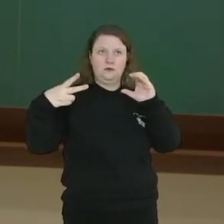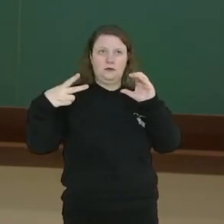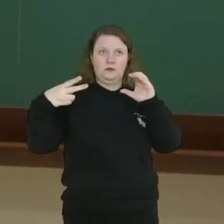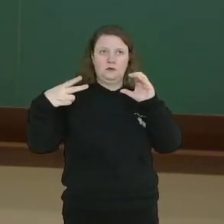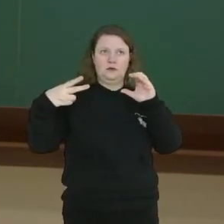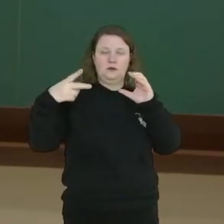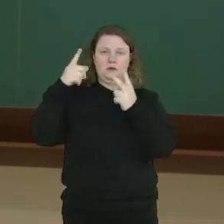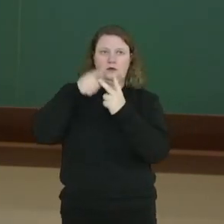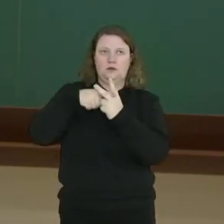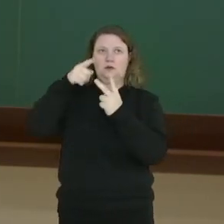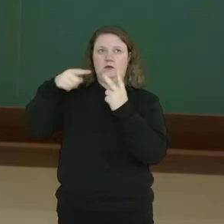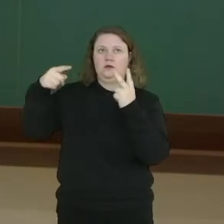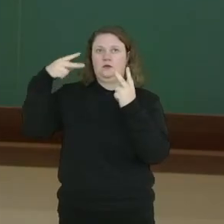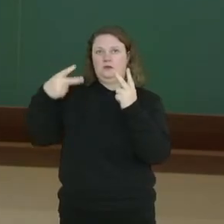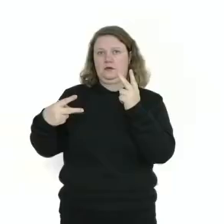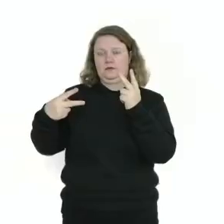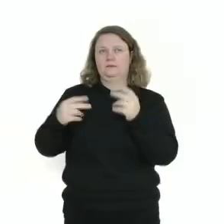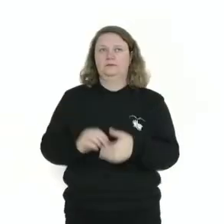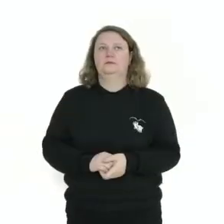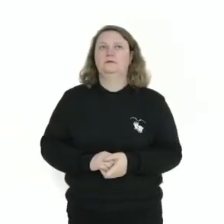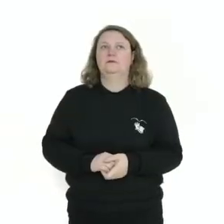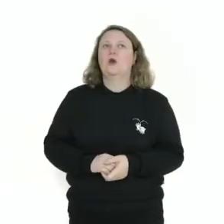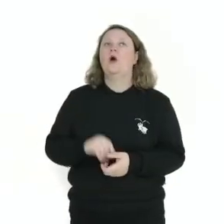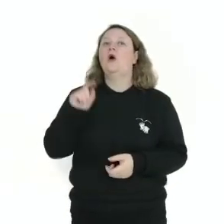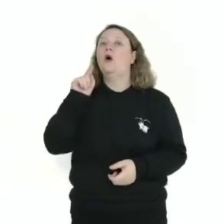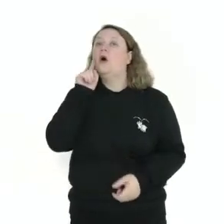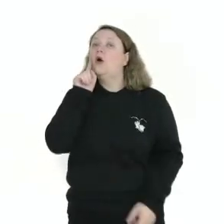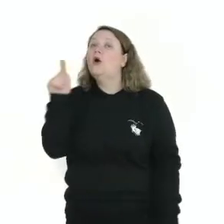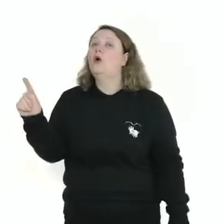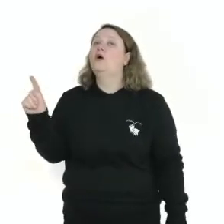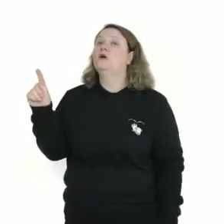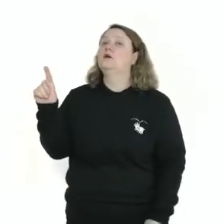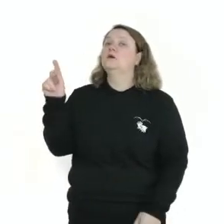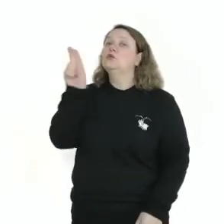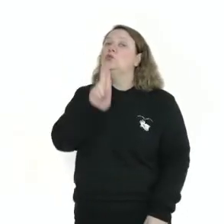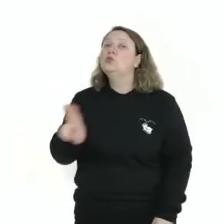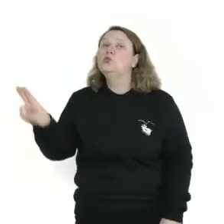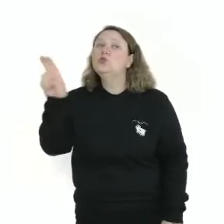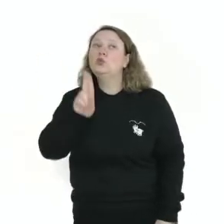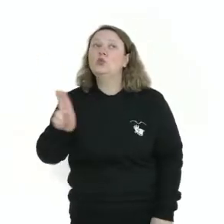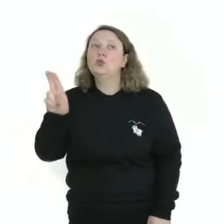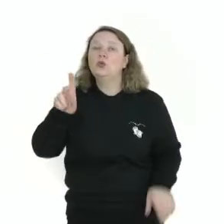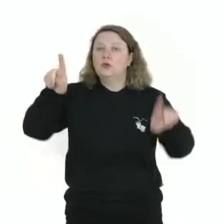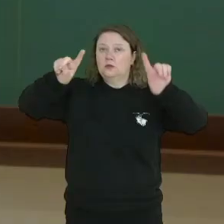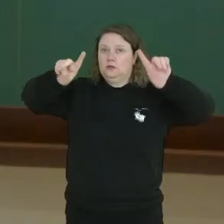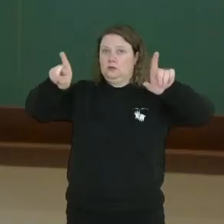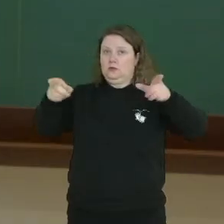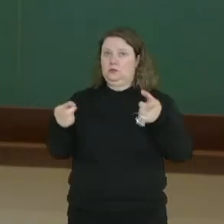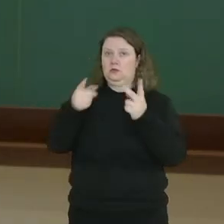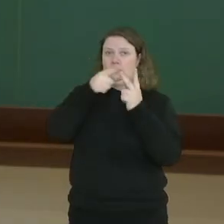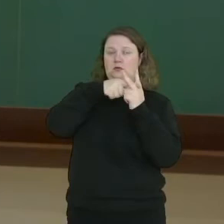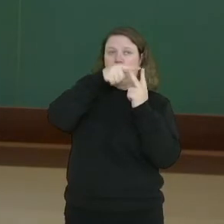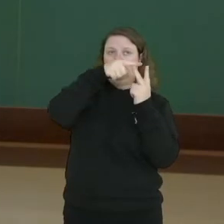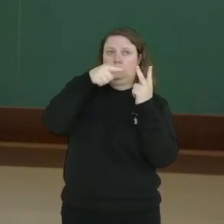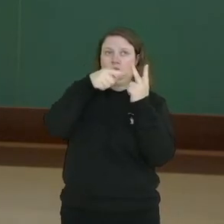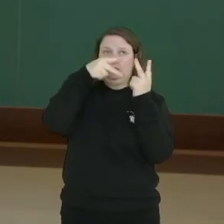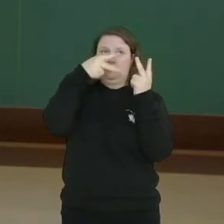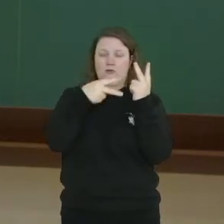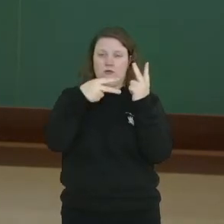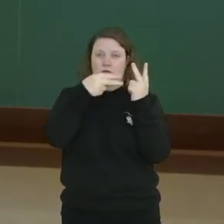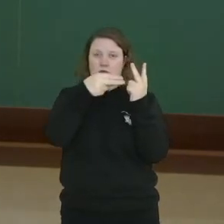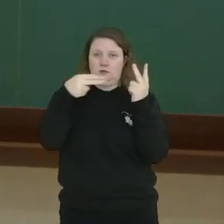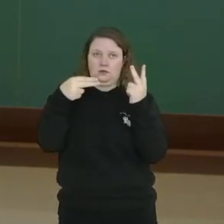você reparar aqui, ó, ele disse use raiz de 2 igual a 1,41. Então, significa tire a